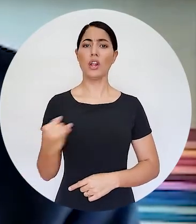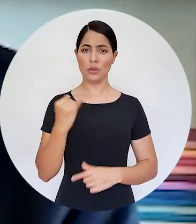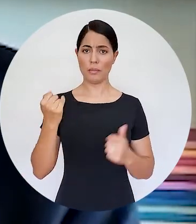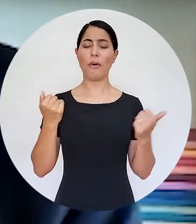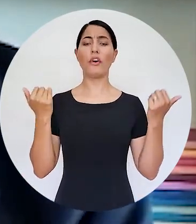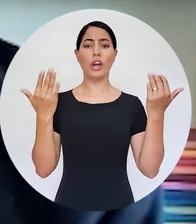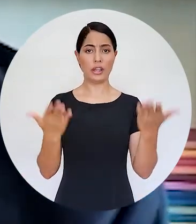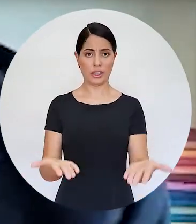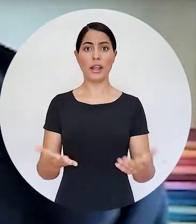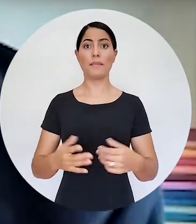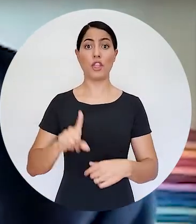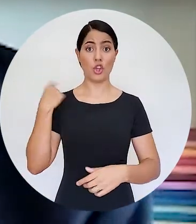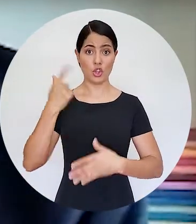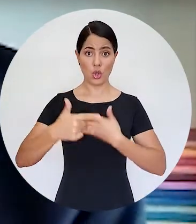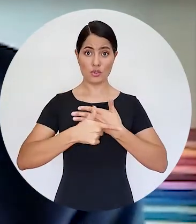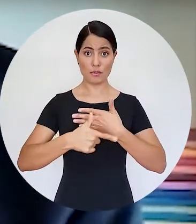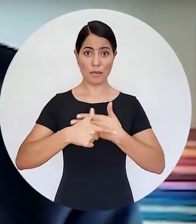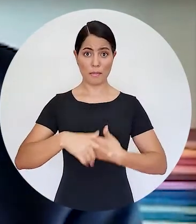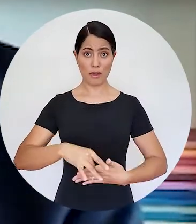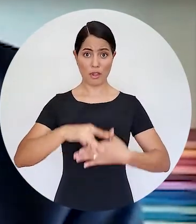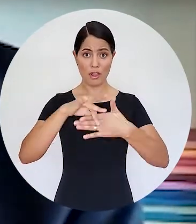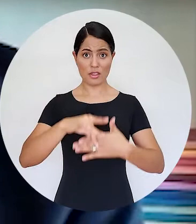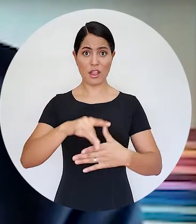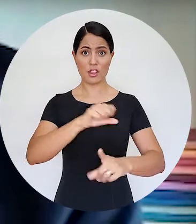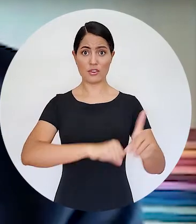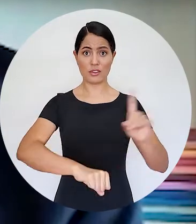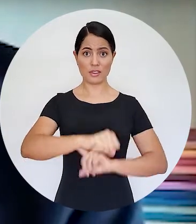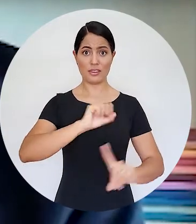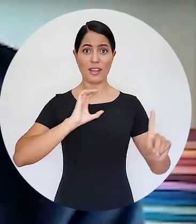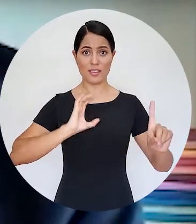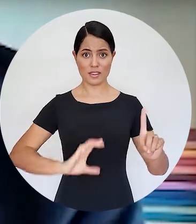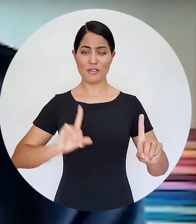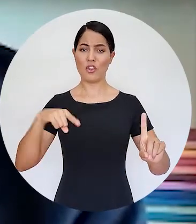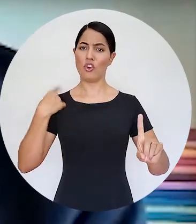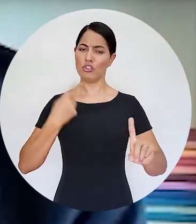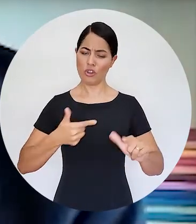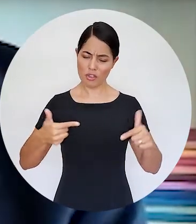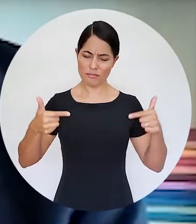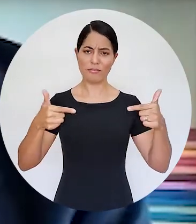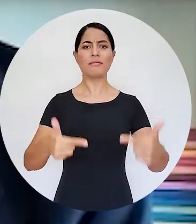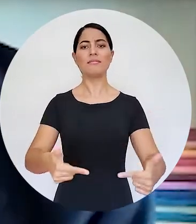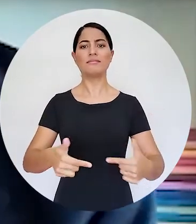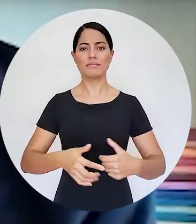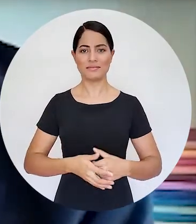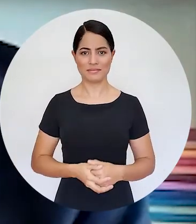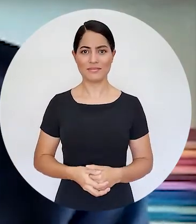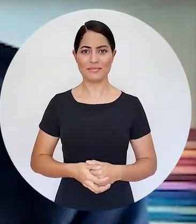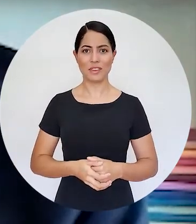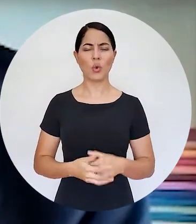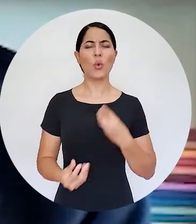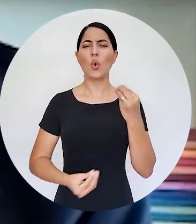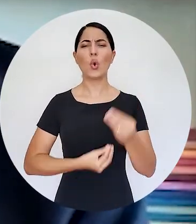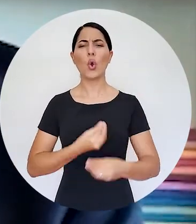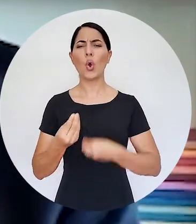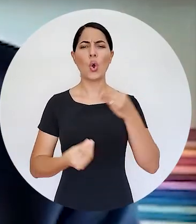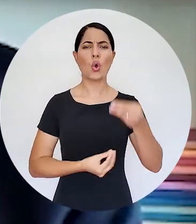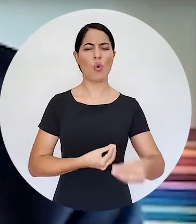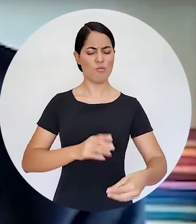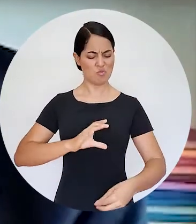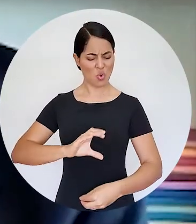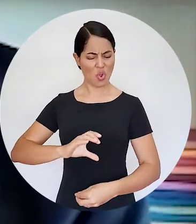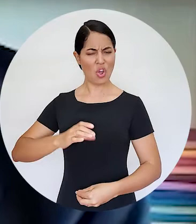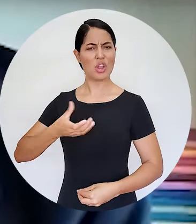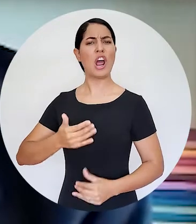para advocacia entregar para o país o nosso papel de liderança da sociedade civil como ter boa como